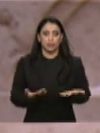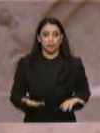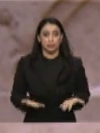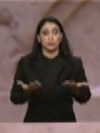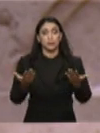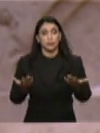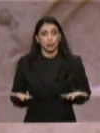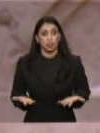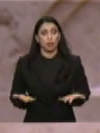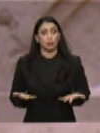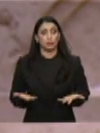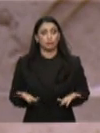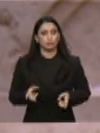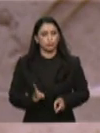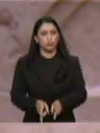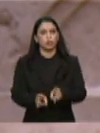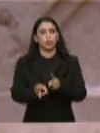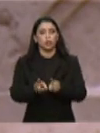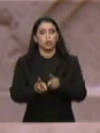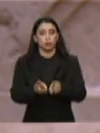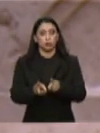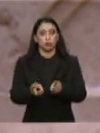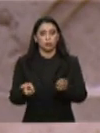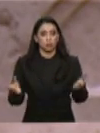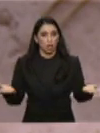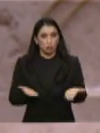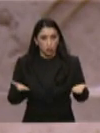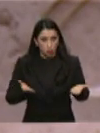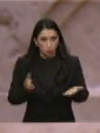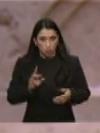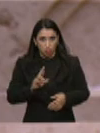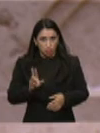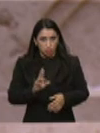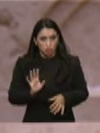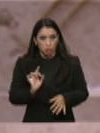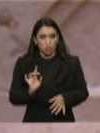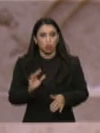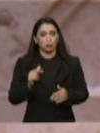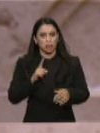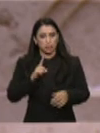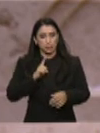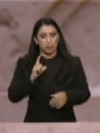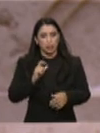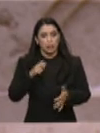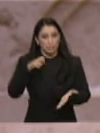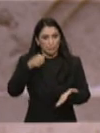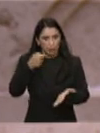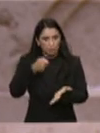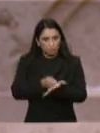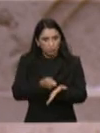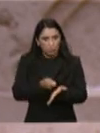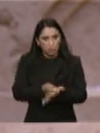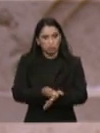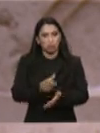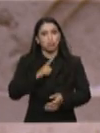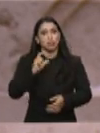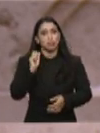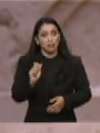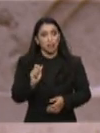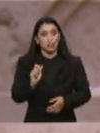que continuamos, não só agora, na repressão, apurando responsabilidades, mas continuamos, acima de tudo,